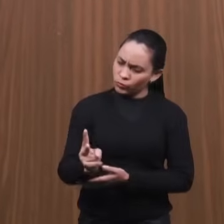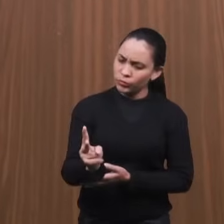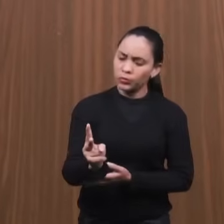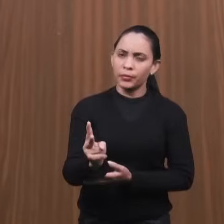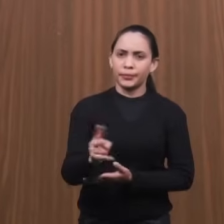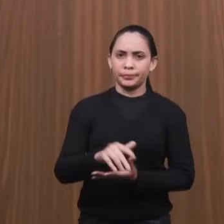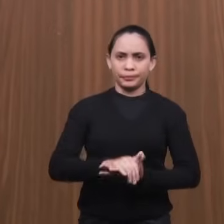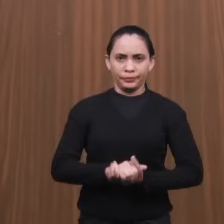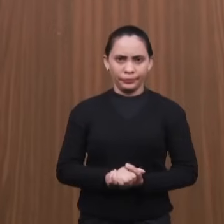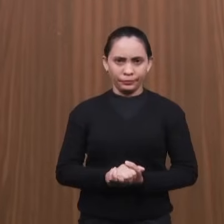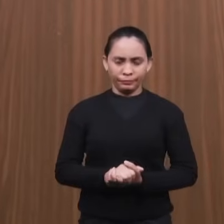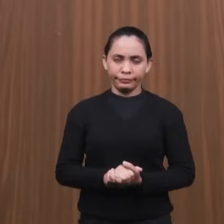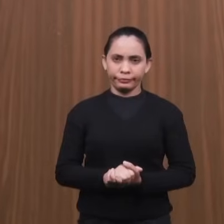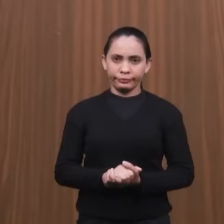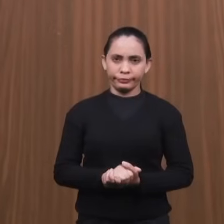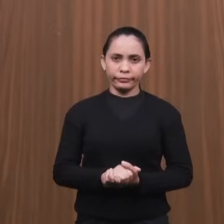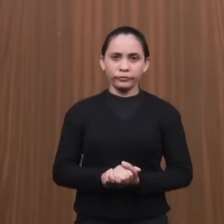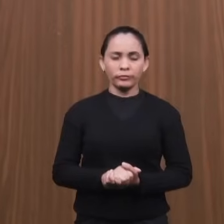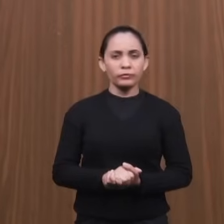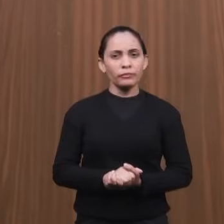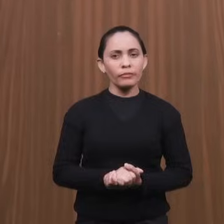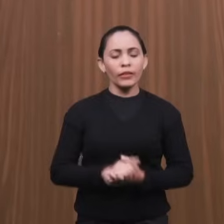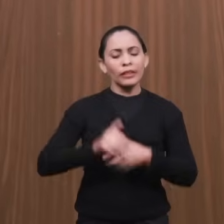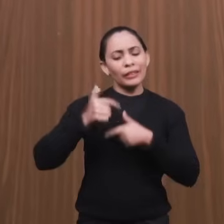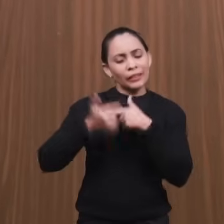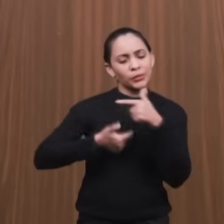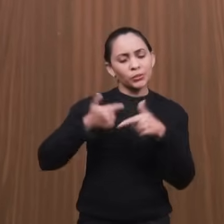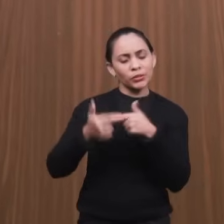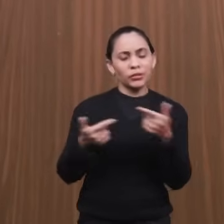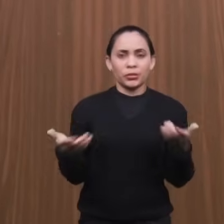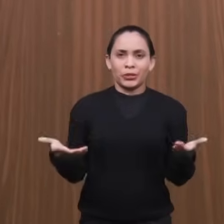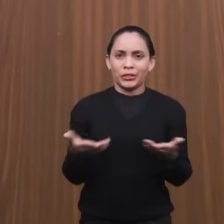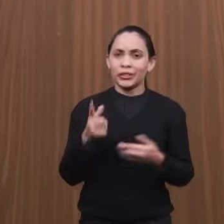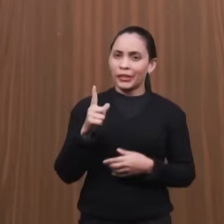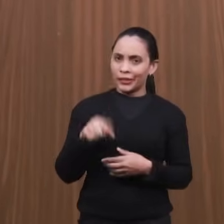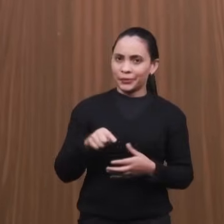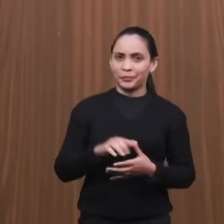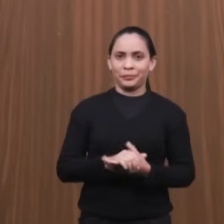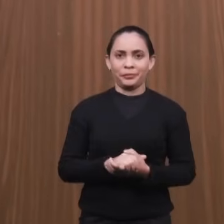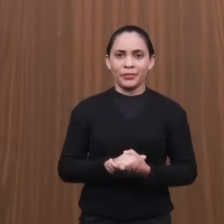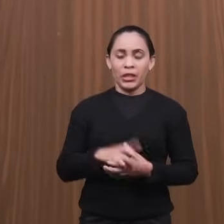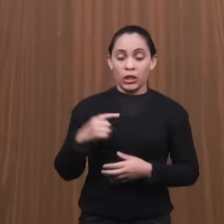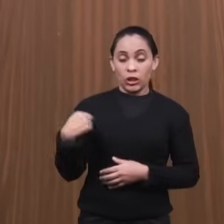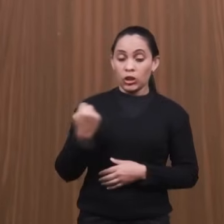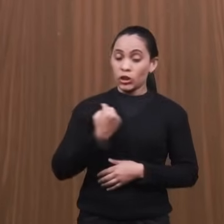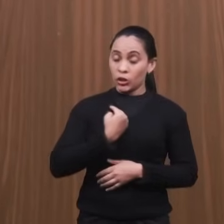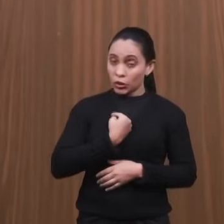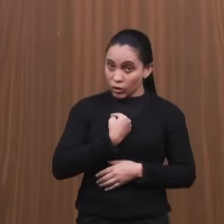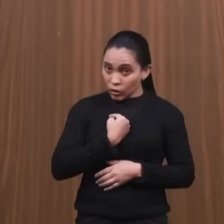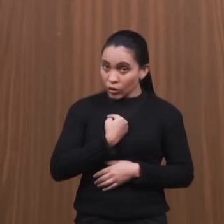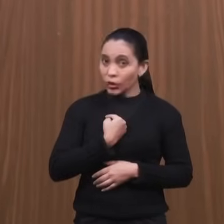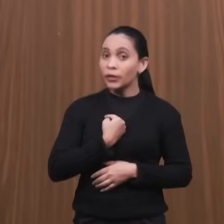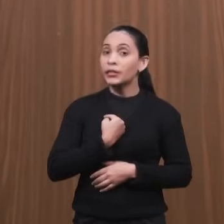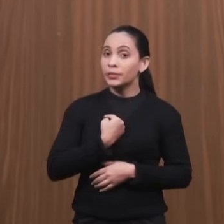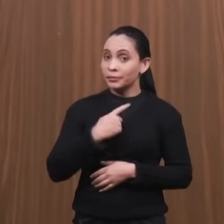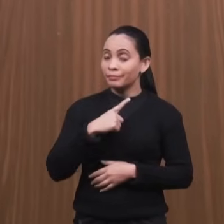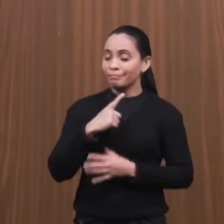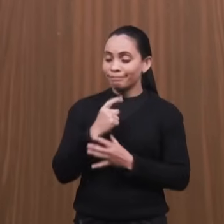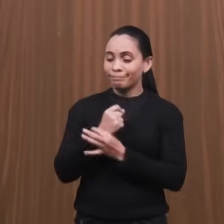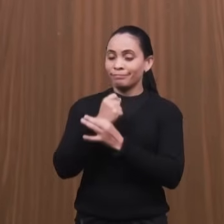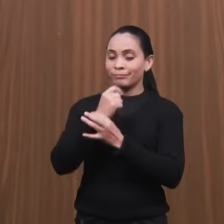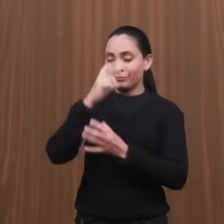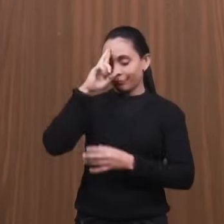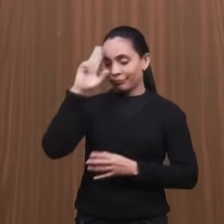Conservai-vos. Meus queridos, a luta da igreja é esta: sermos conservados por Jesus